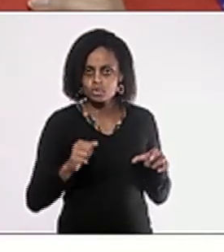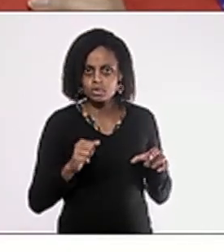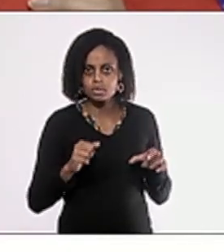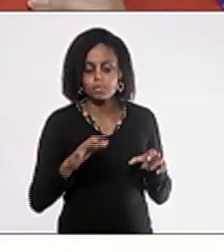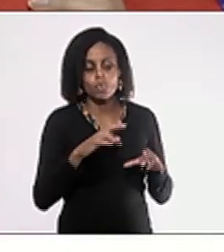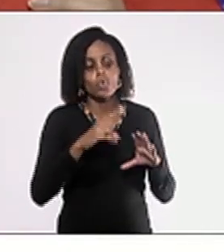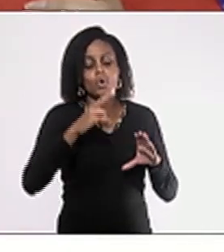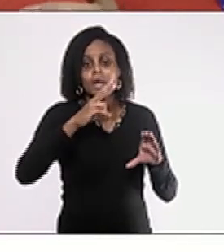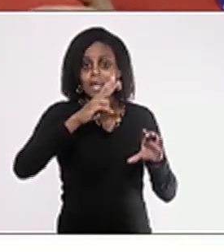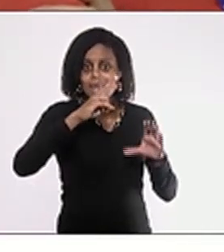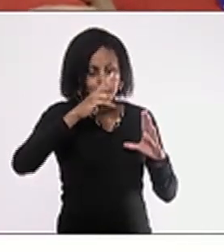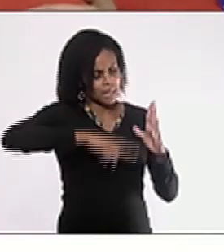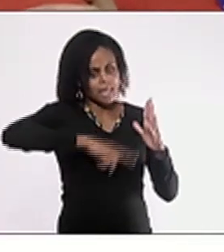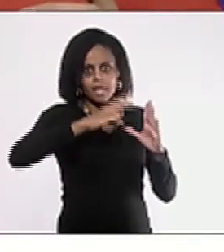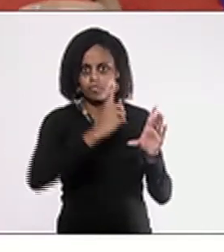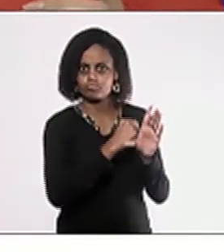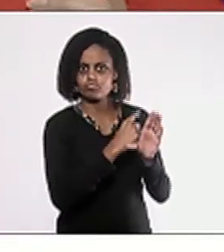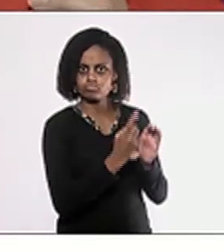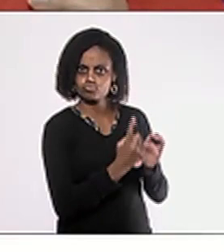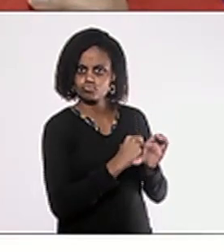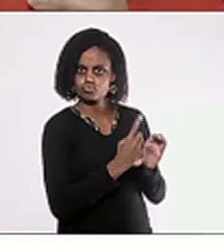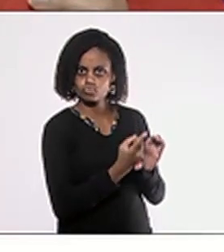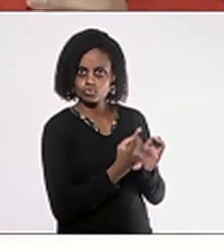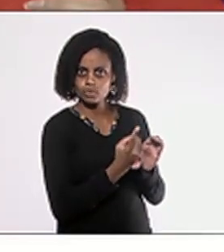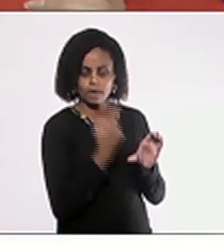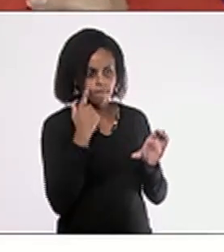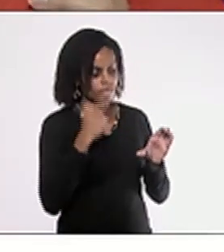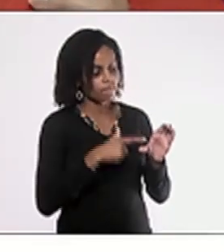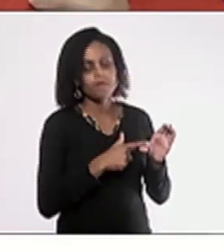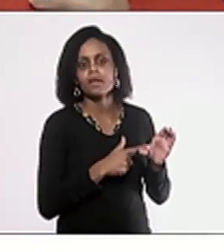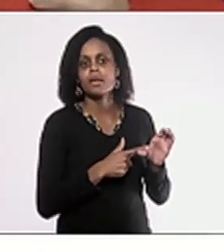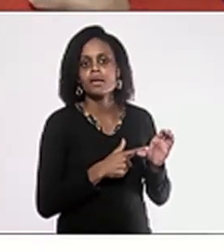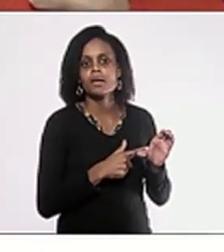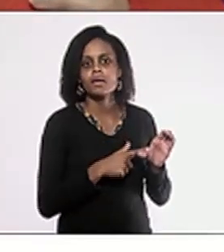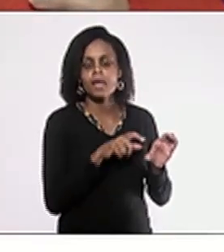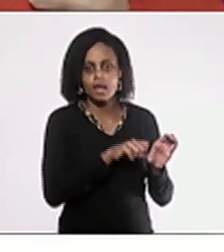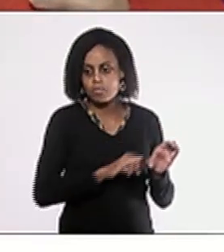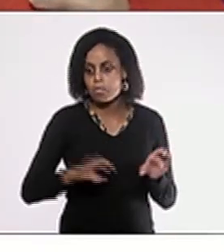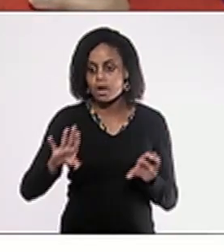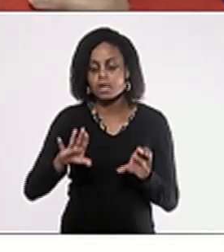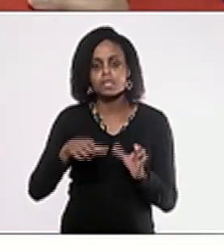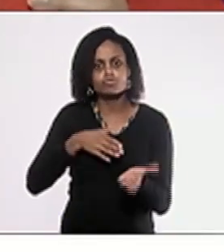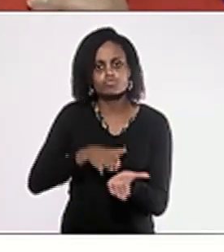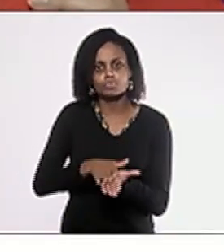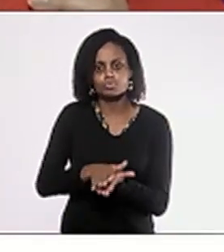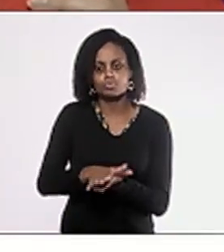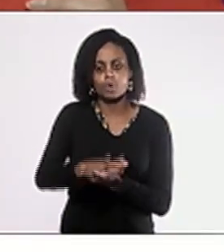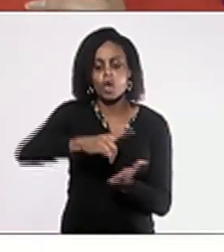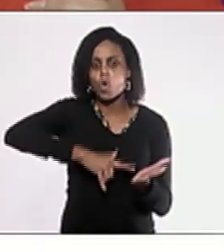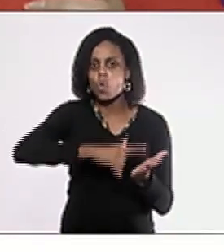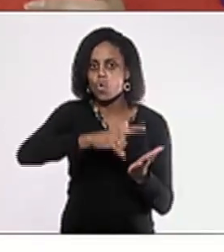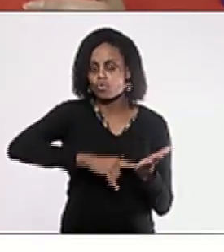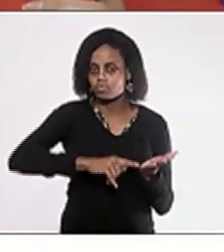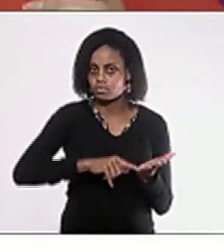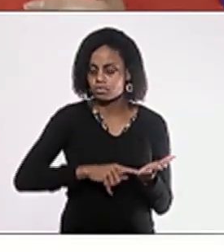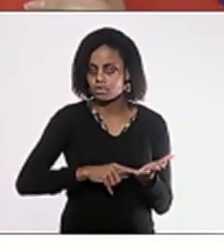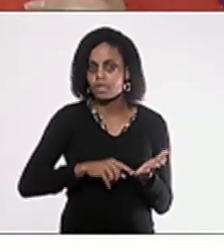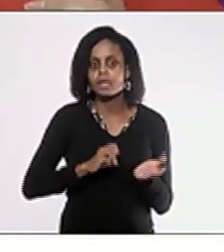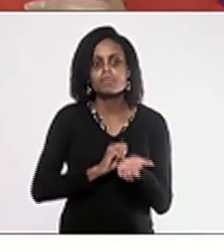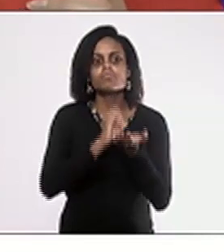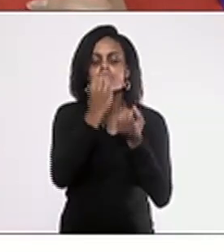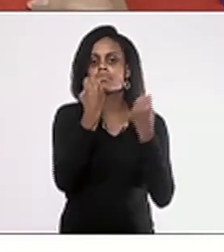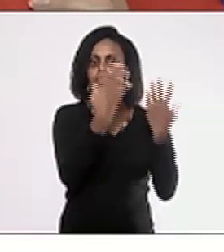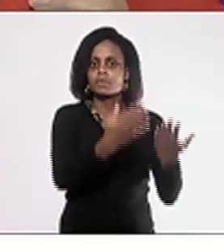diferencial que ele envia um funcionário para ler e já imprime a conta e entrega a conta ao cliente. É até uma